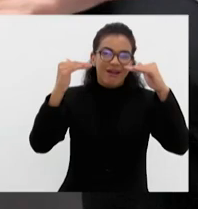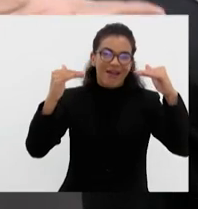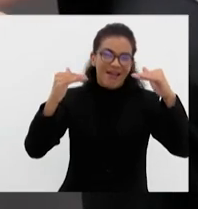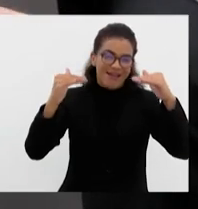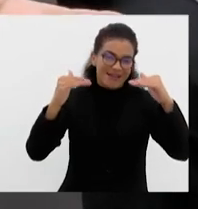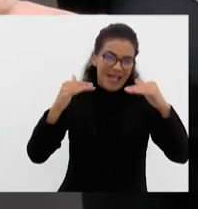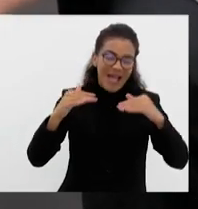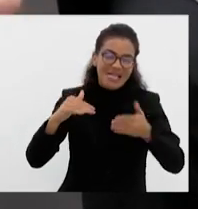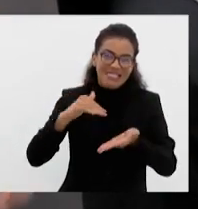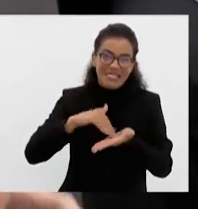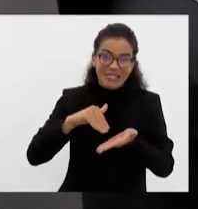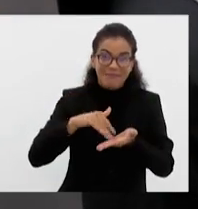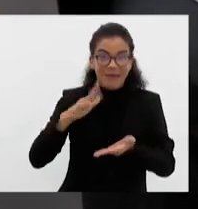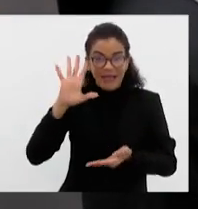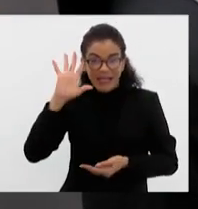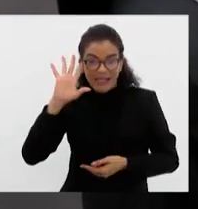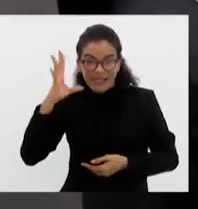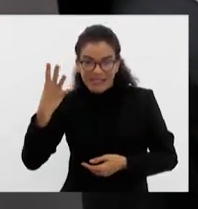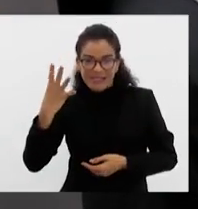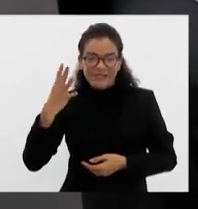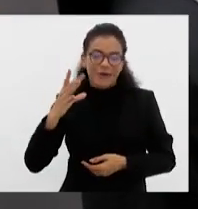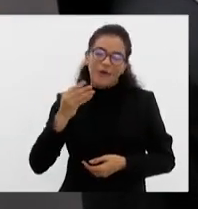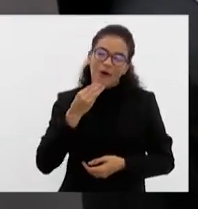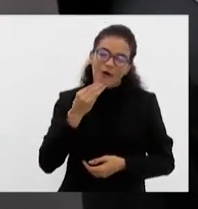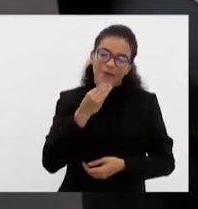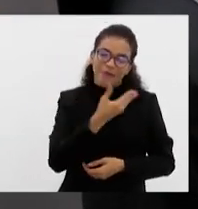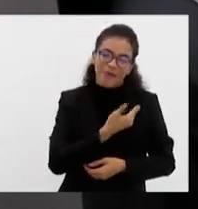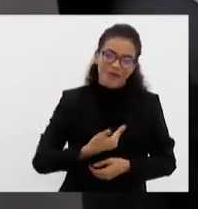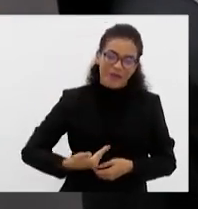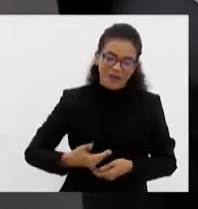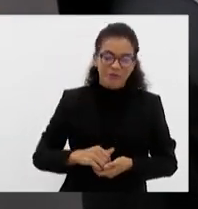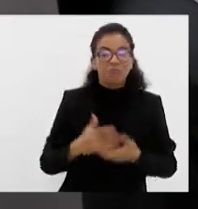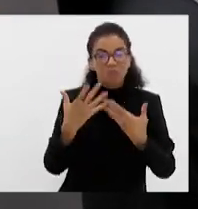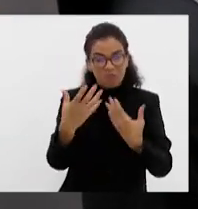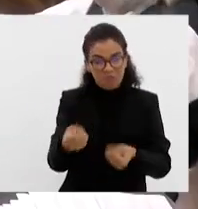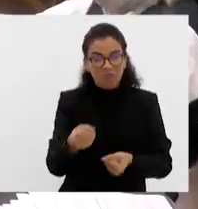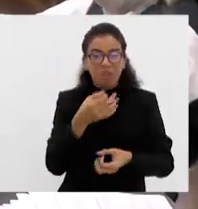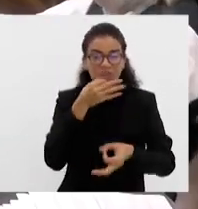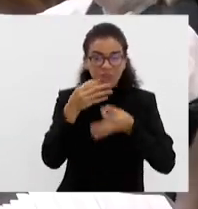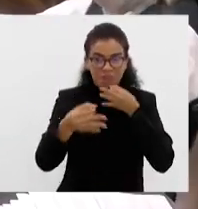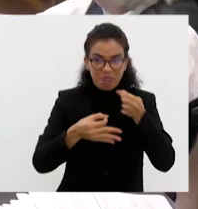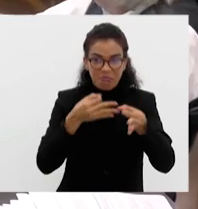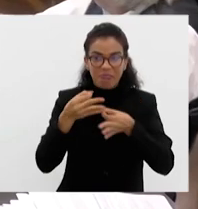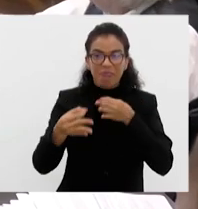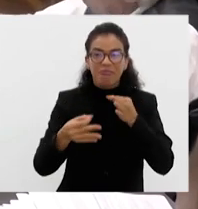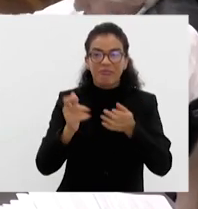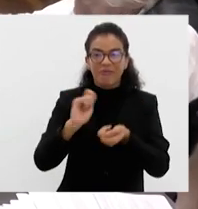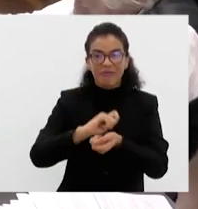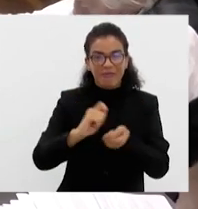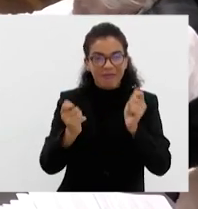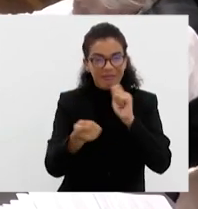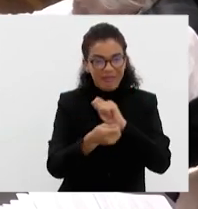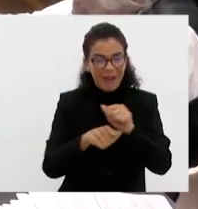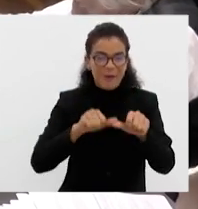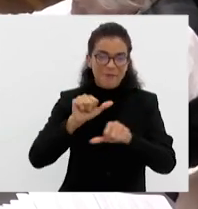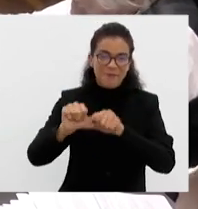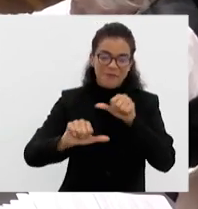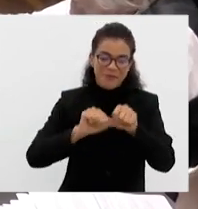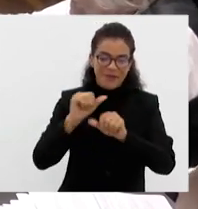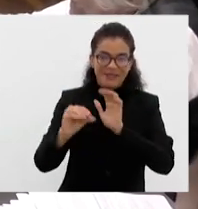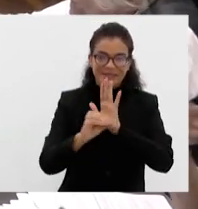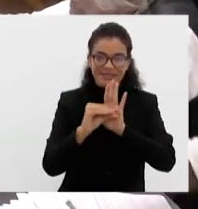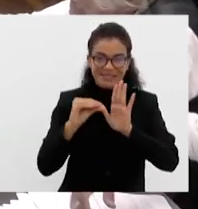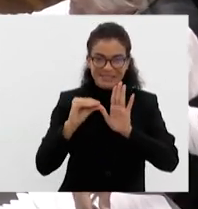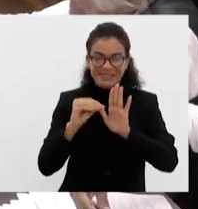tem que decidir se vai fazer isso ou não, evidentemente que é o governador. Aceito a sugestão e já faço aqui uma mudança na emenda